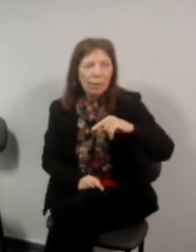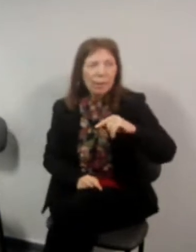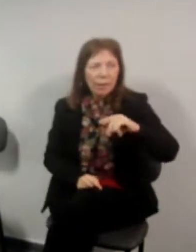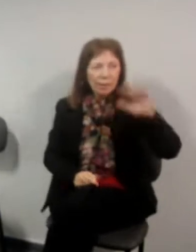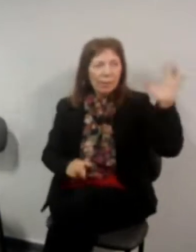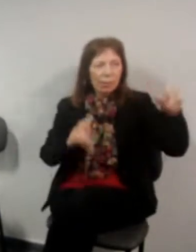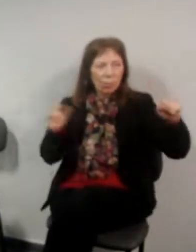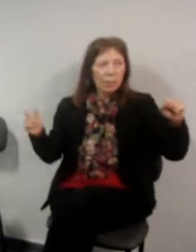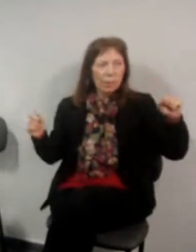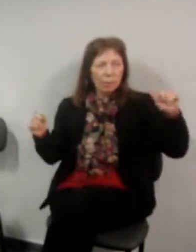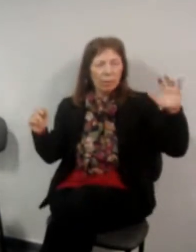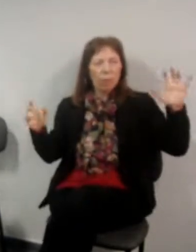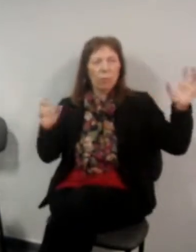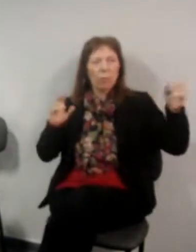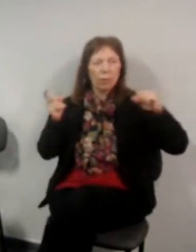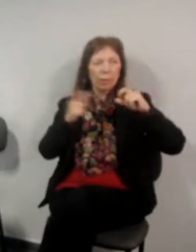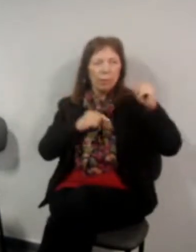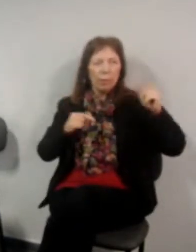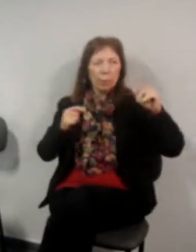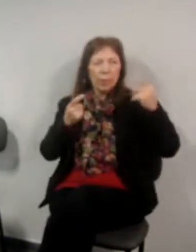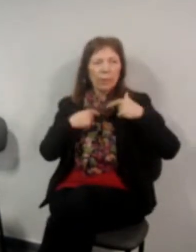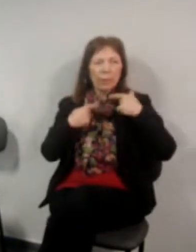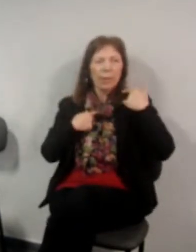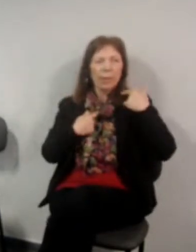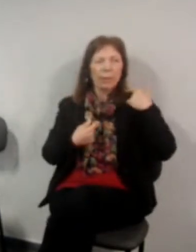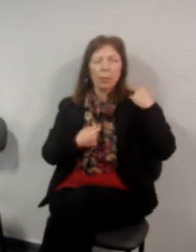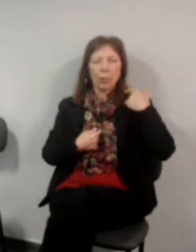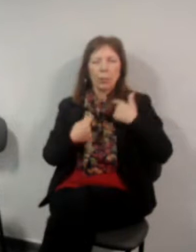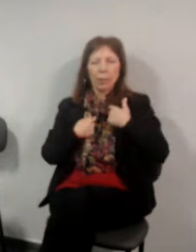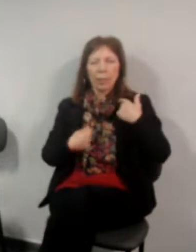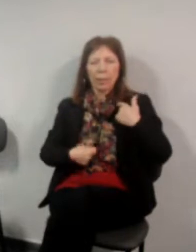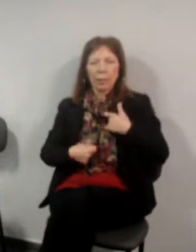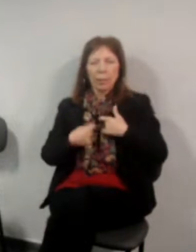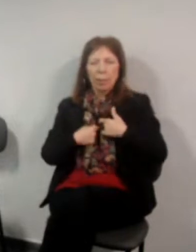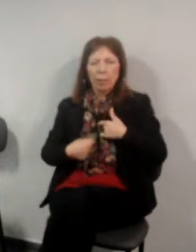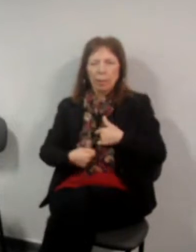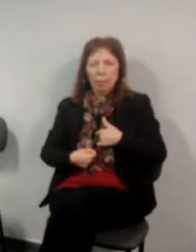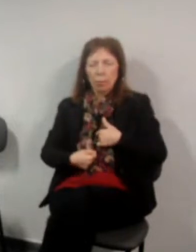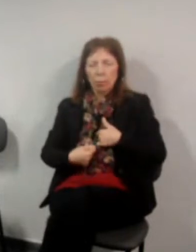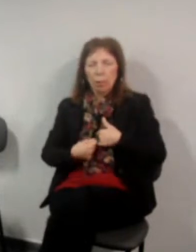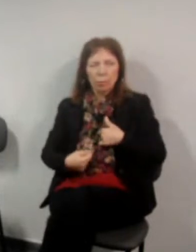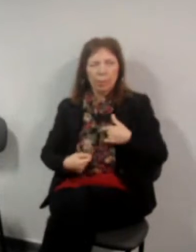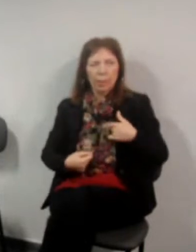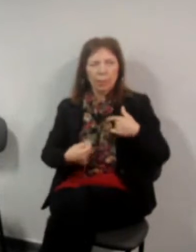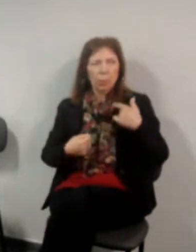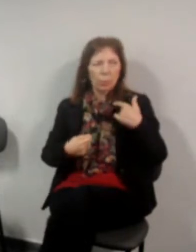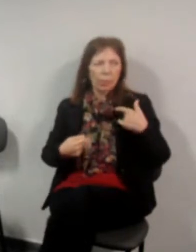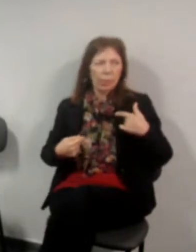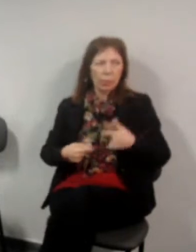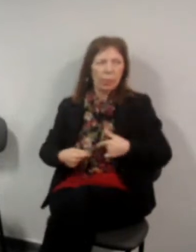né? Essas ligações que são... Não precisa ser centro de força contíguo, assim,